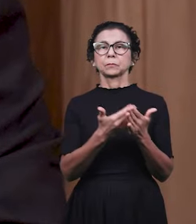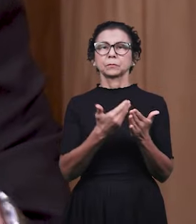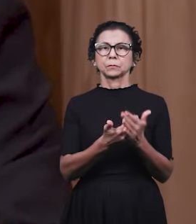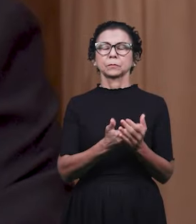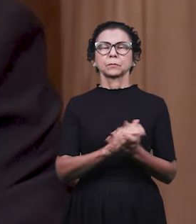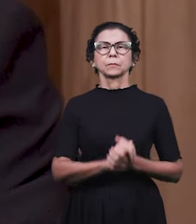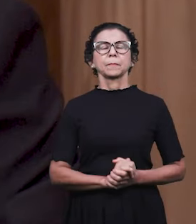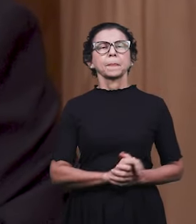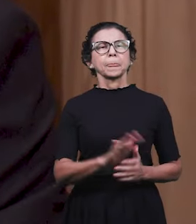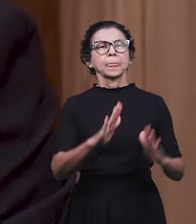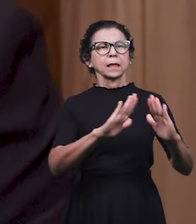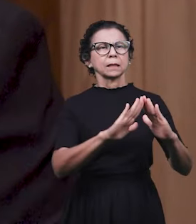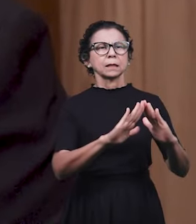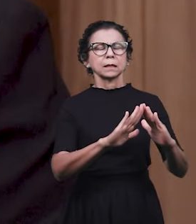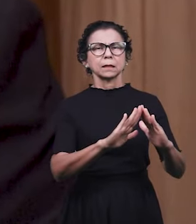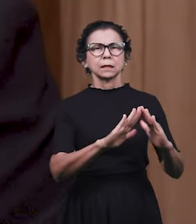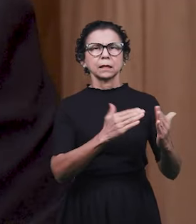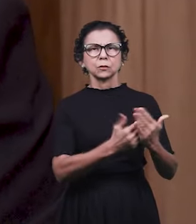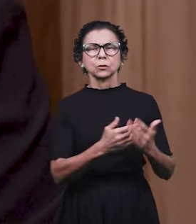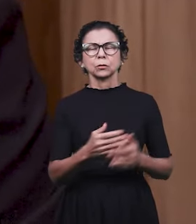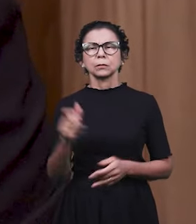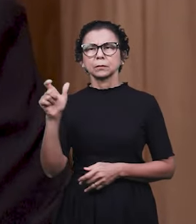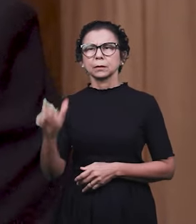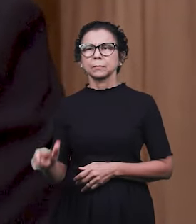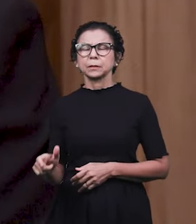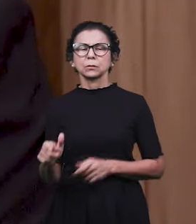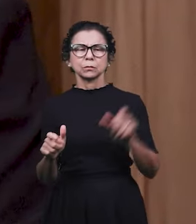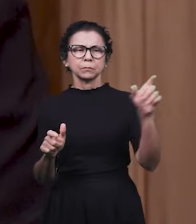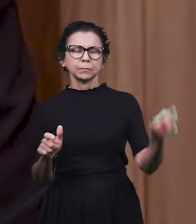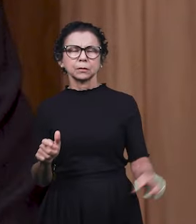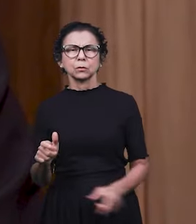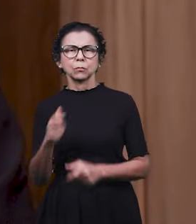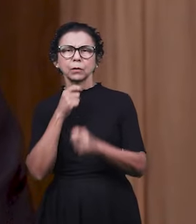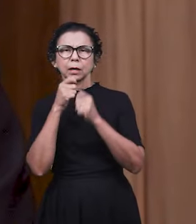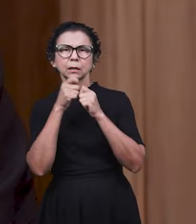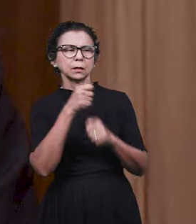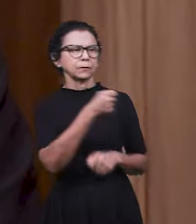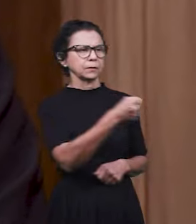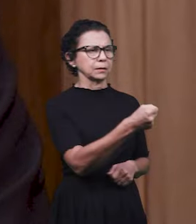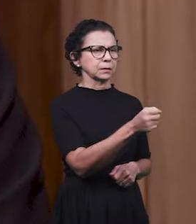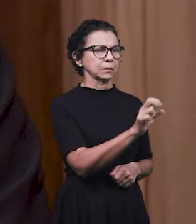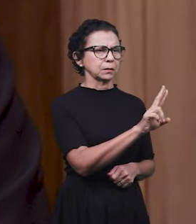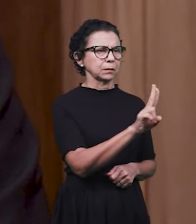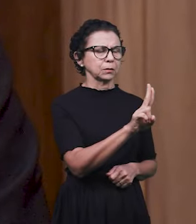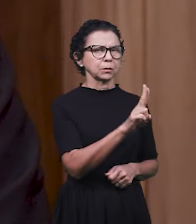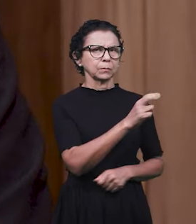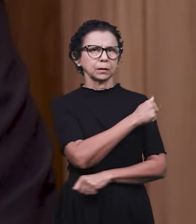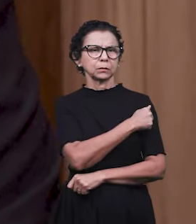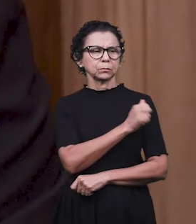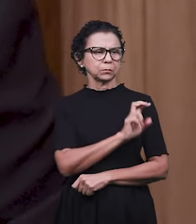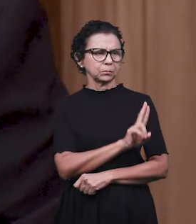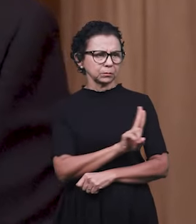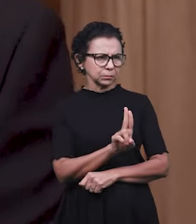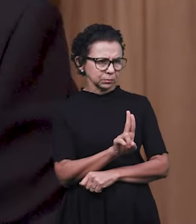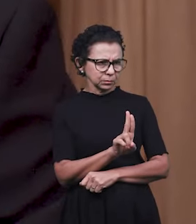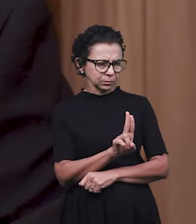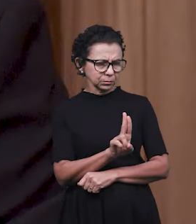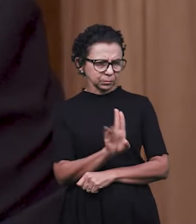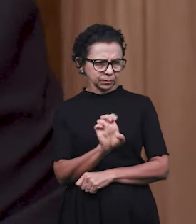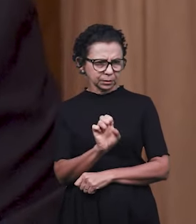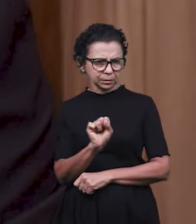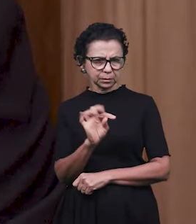uma reportagem numa escola e aí um jornalista entrevista um aluno, geralmente aparece o quê? O nome do aluno e embaixo, estudante. Ser estudante é